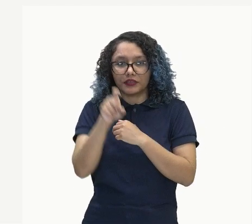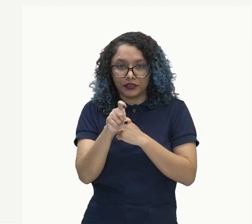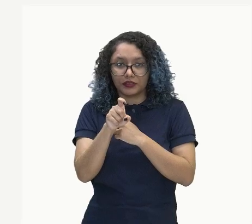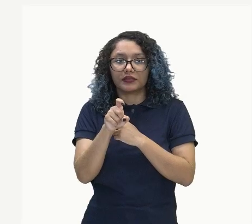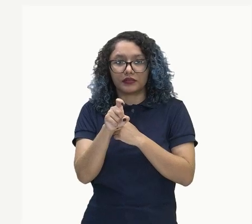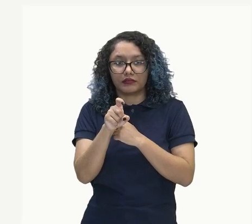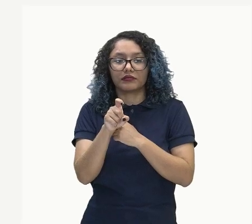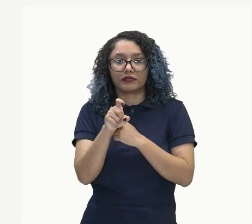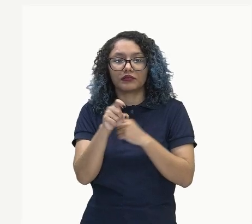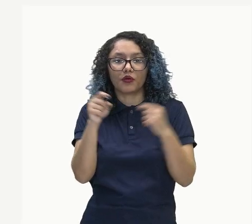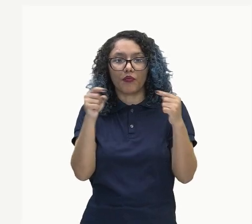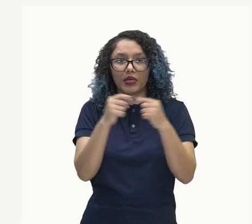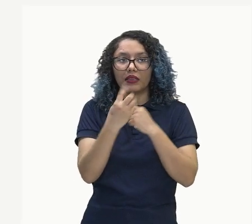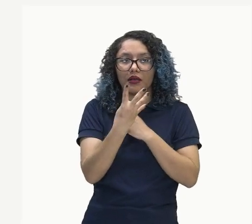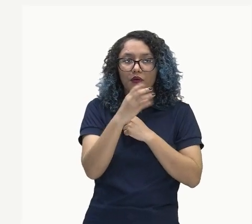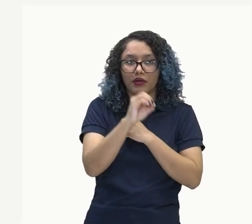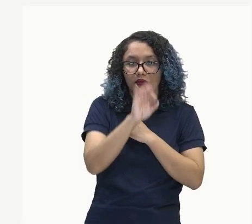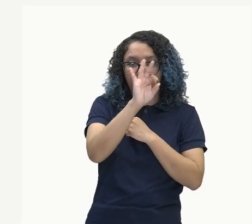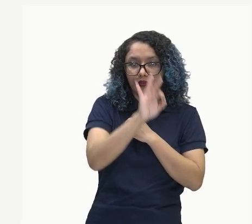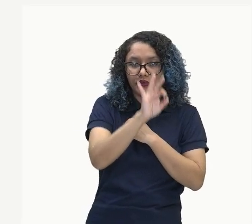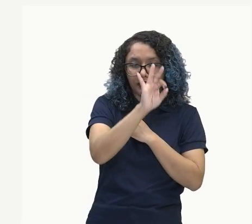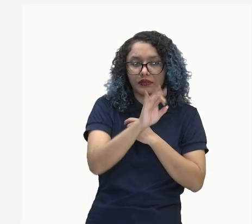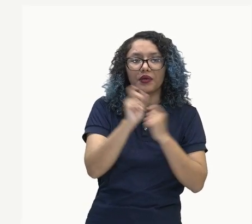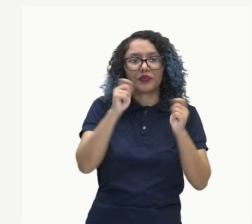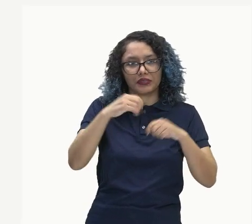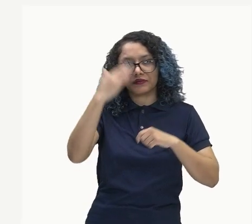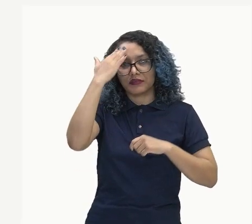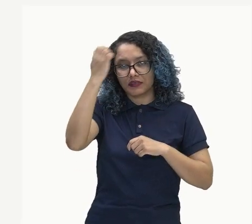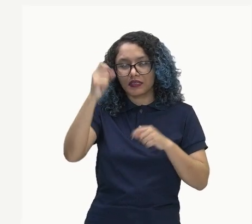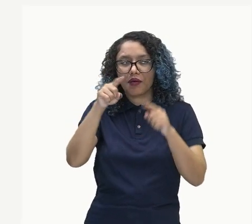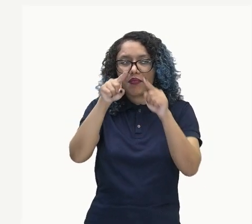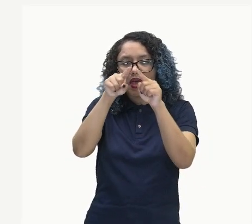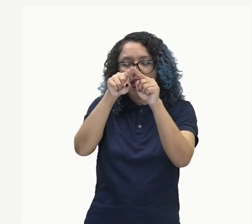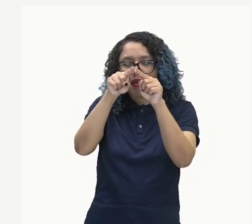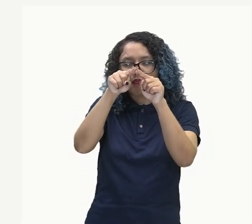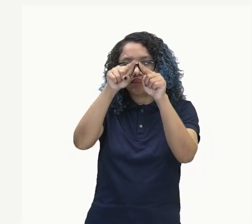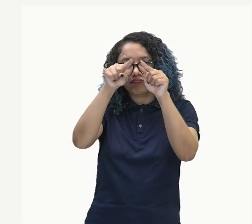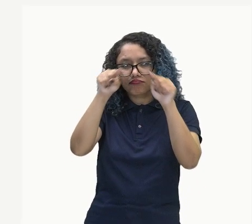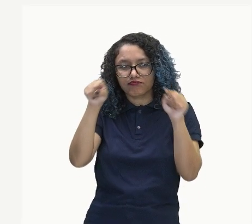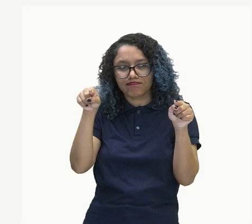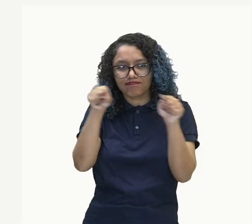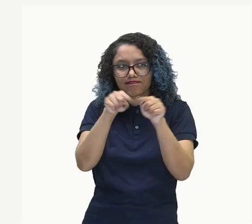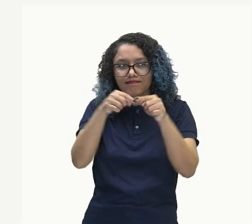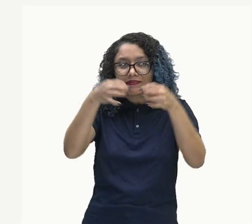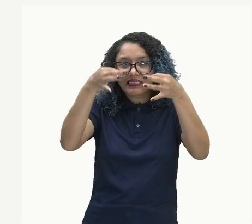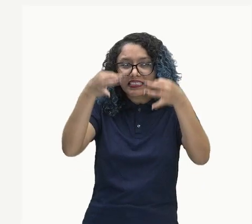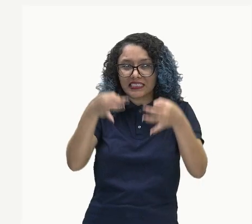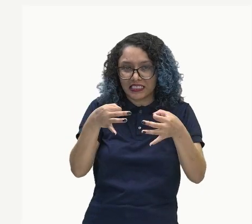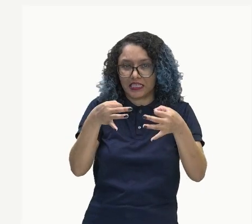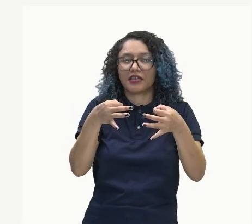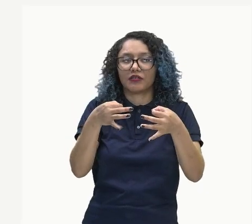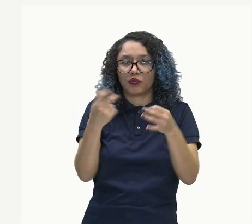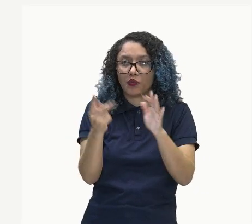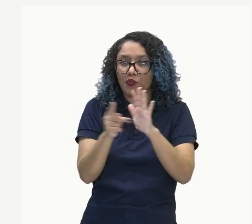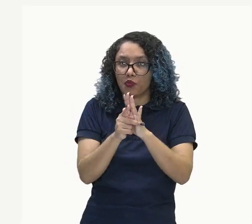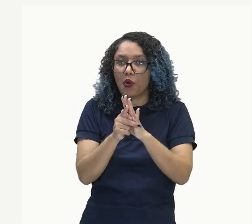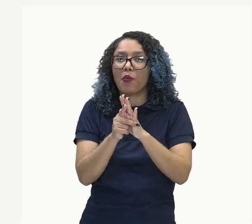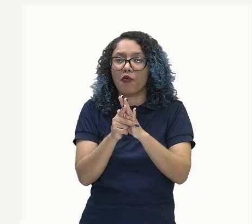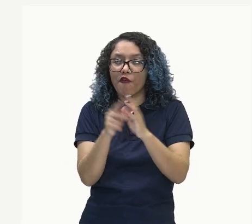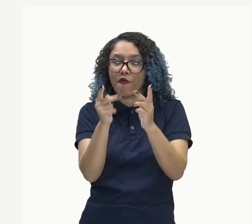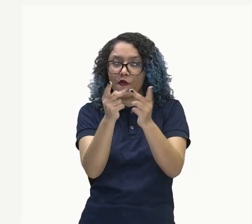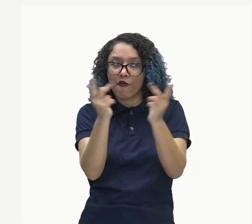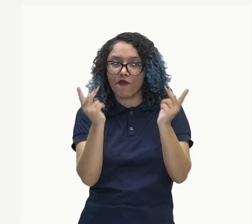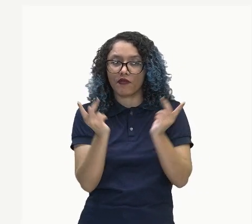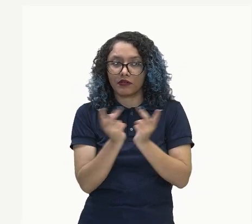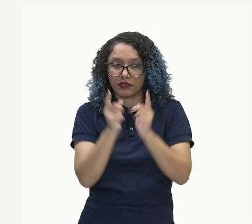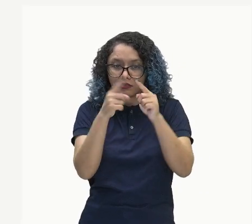40%. E aí eu vou saber qual é o ângulo exato da fatia, tá? Qual vai ser o pedaço da fatia. Caso eu queira